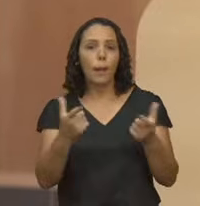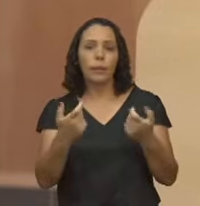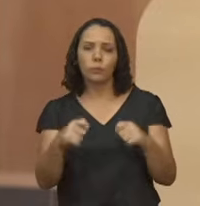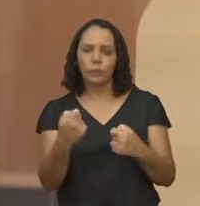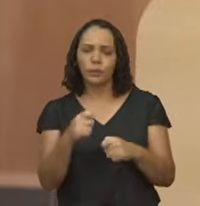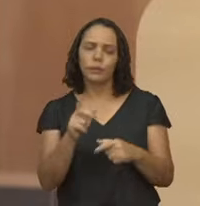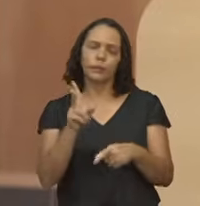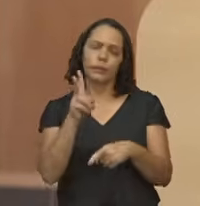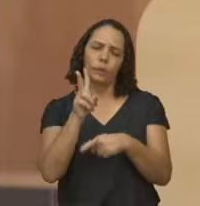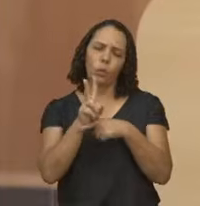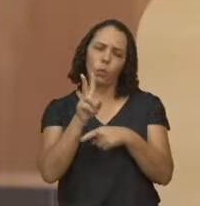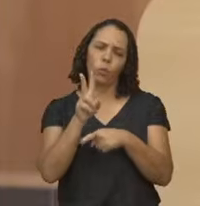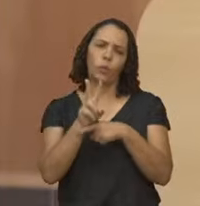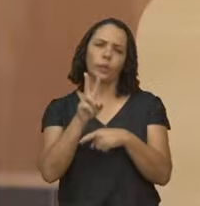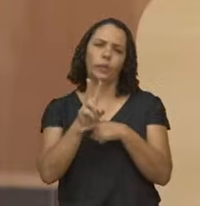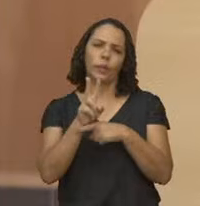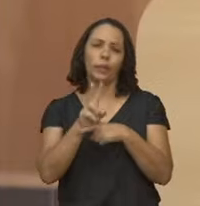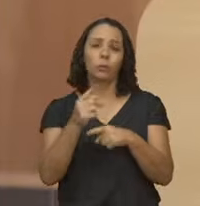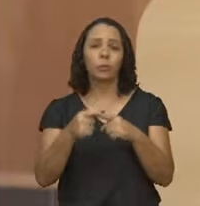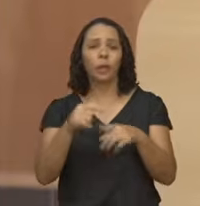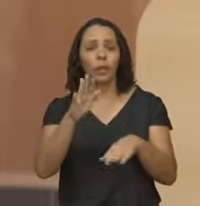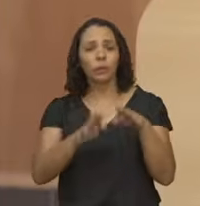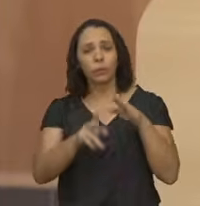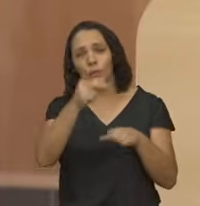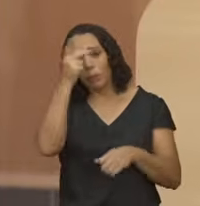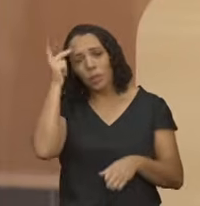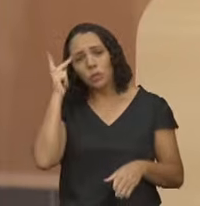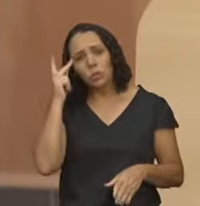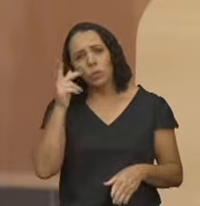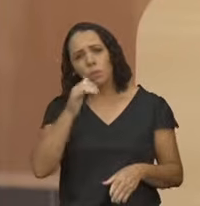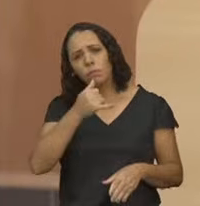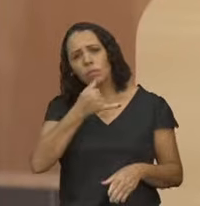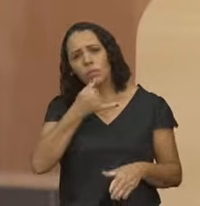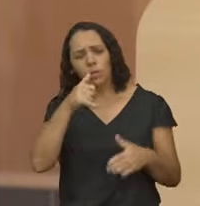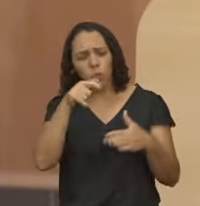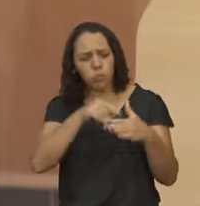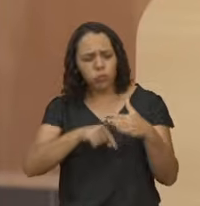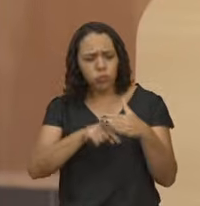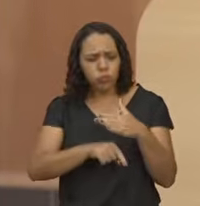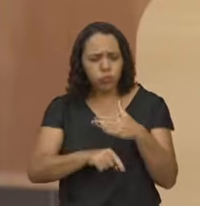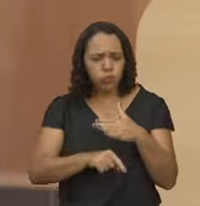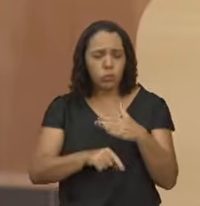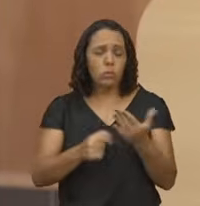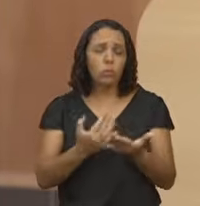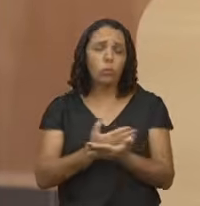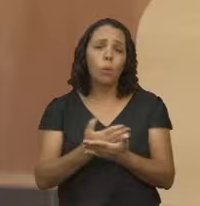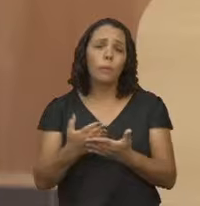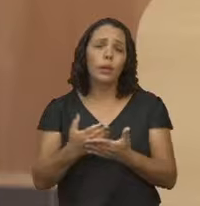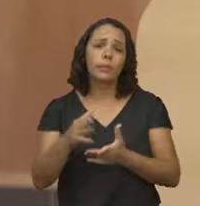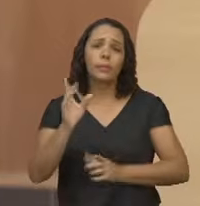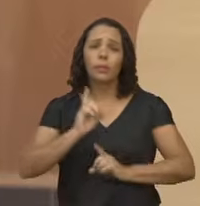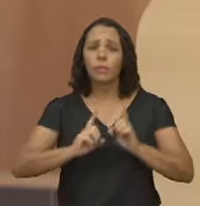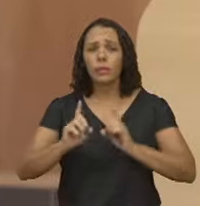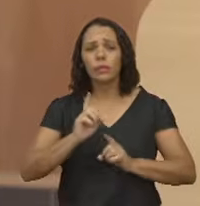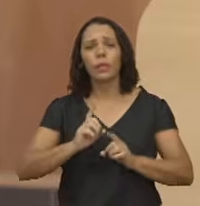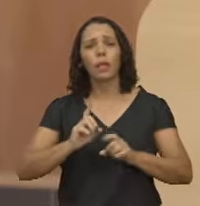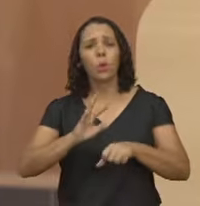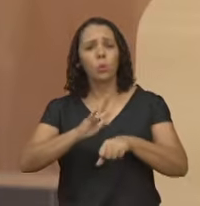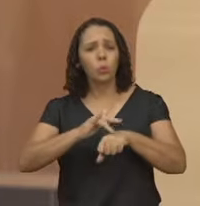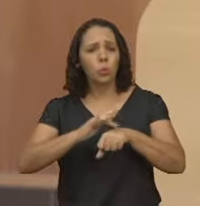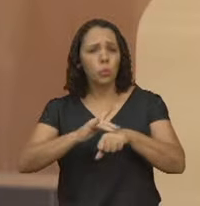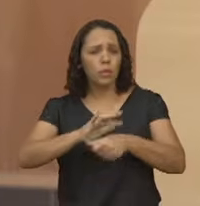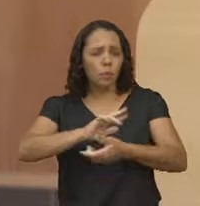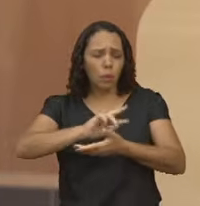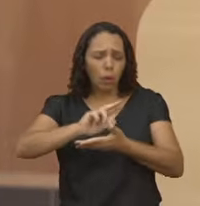ser cuidado, e algumas pessoas adoecem. E nesse sentido que a gente, ampliando as